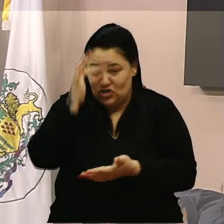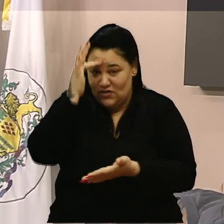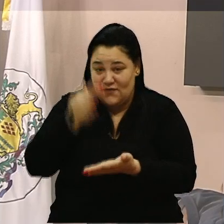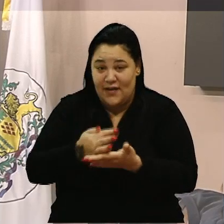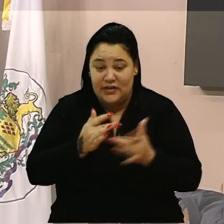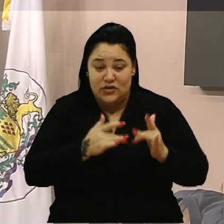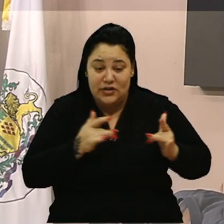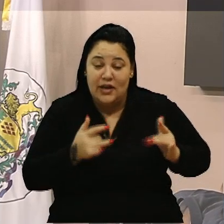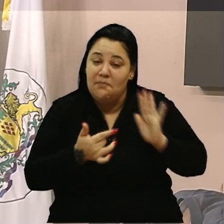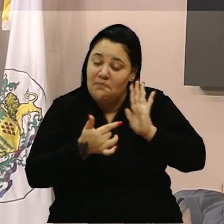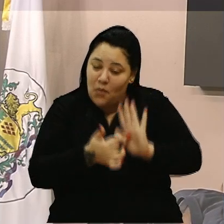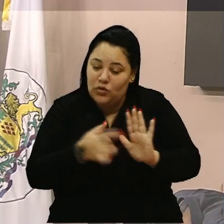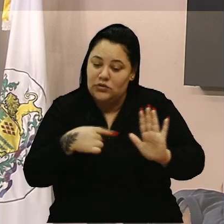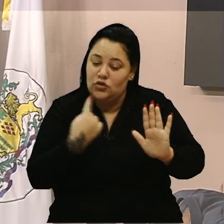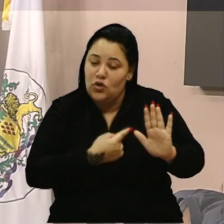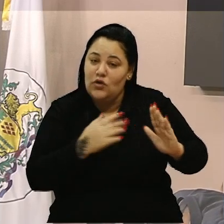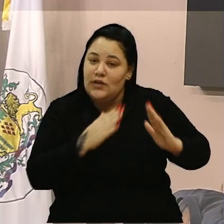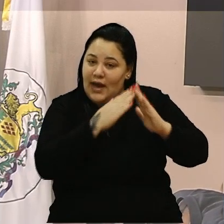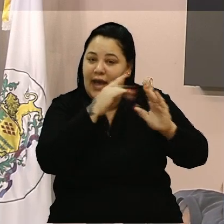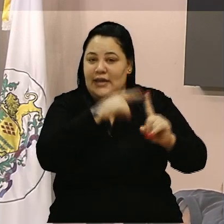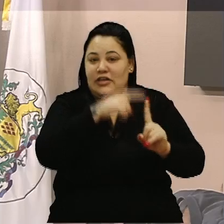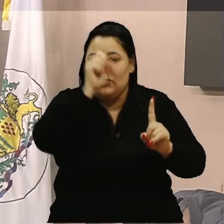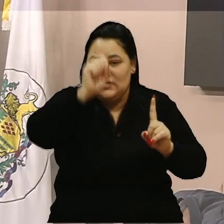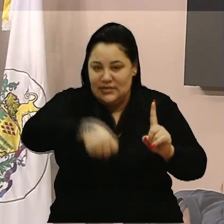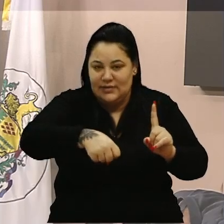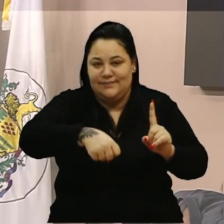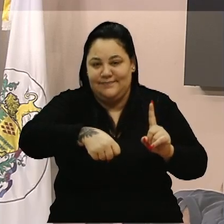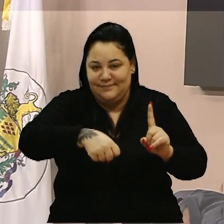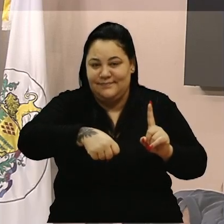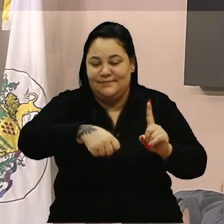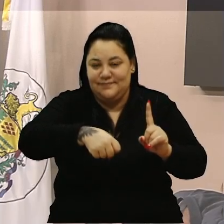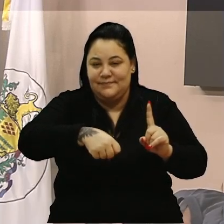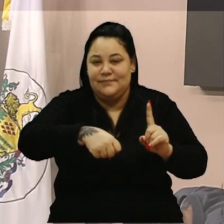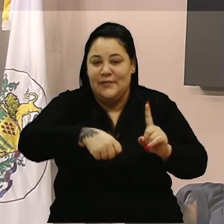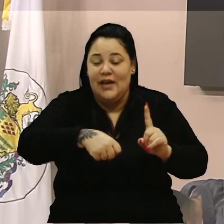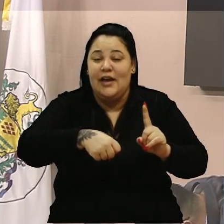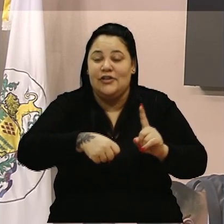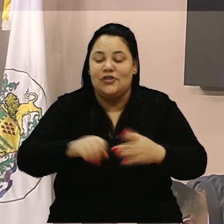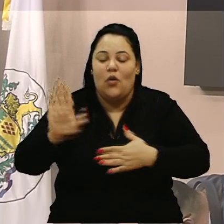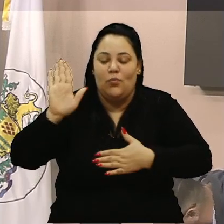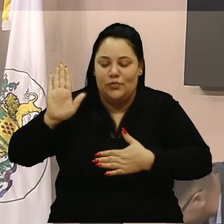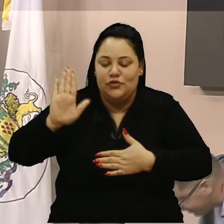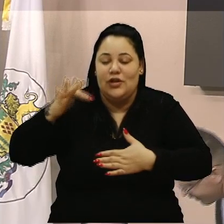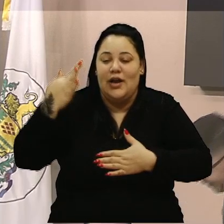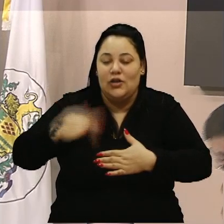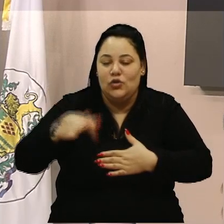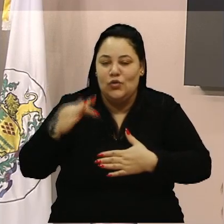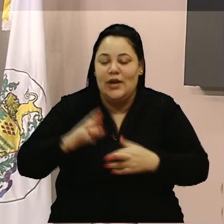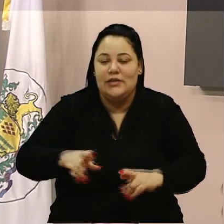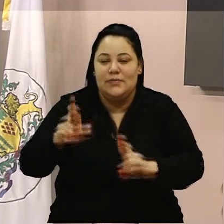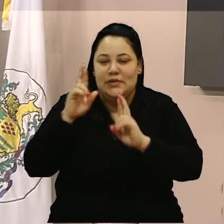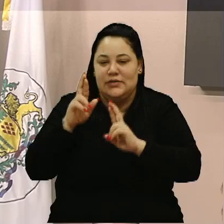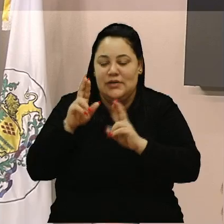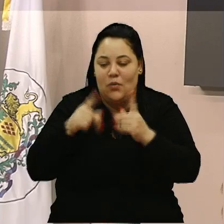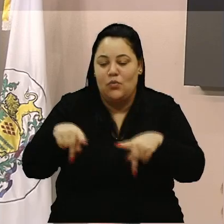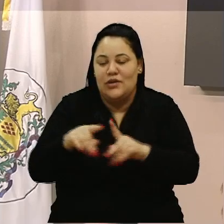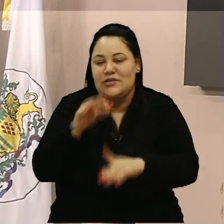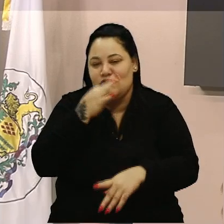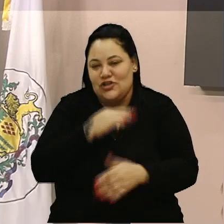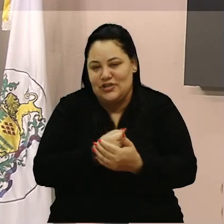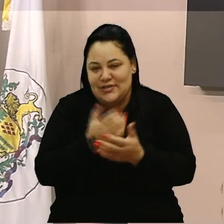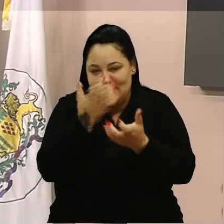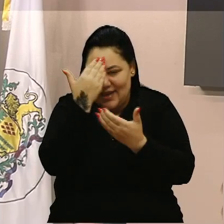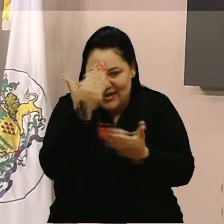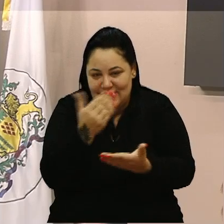que a igreja está comprometida com as dores e esperança da nossa gente de Caxias do Sul. Queridos, agradeço